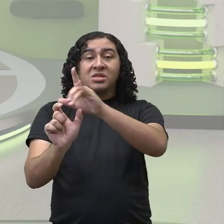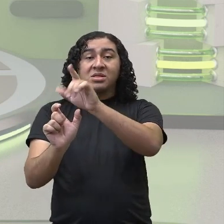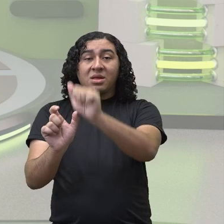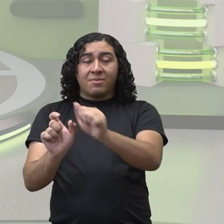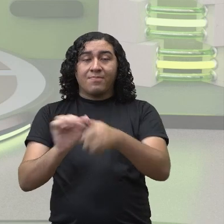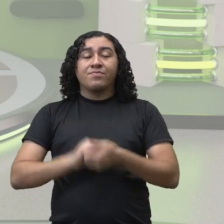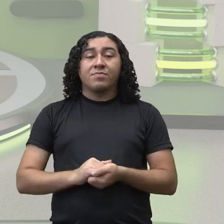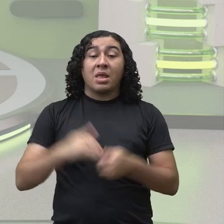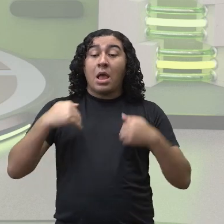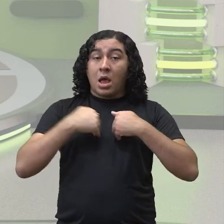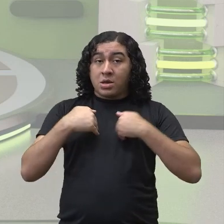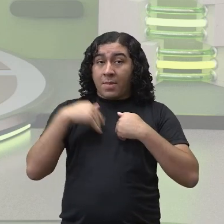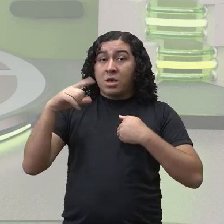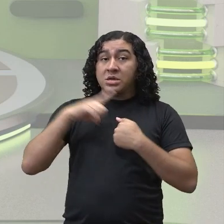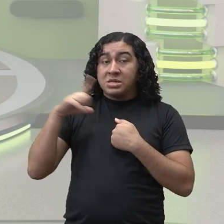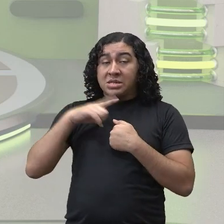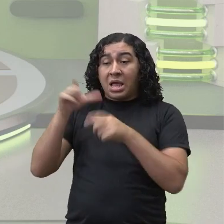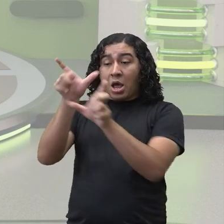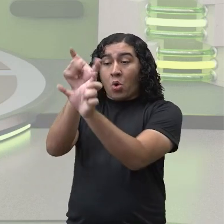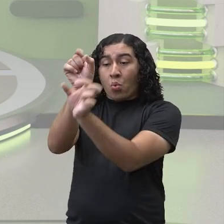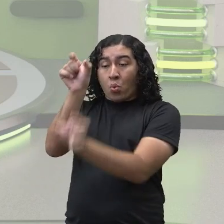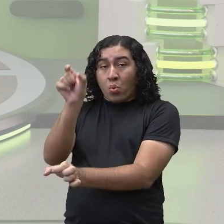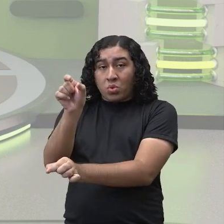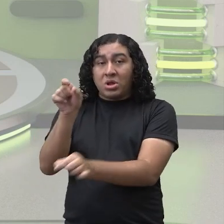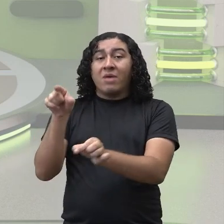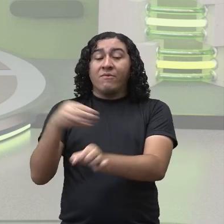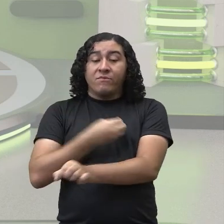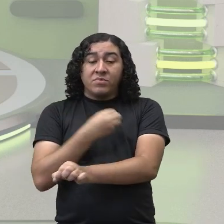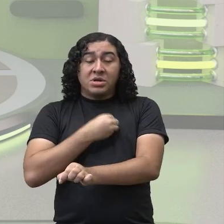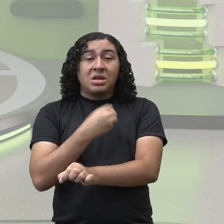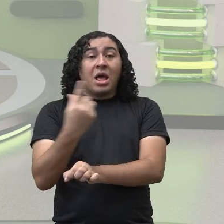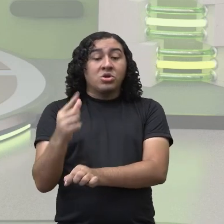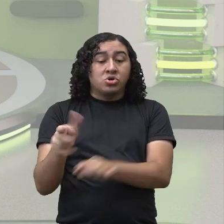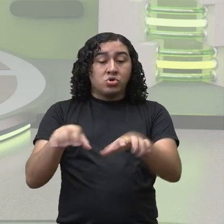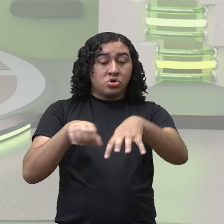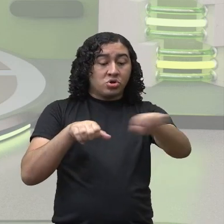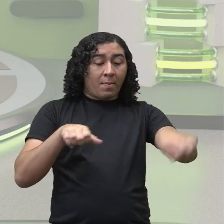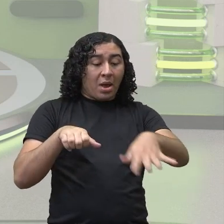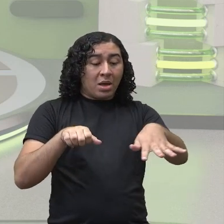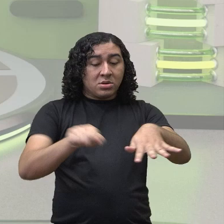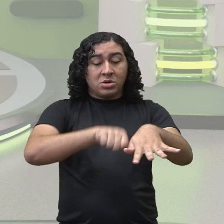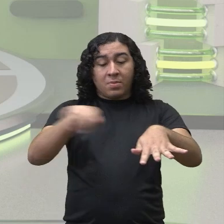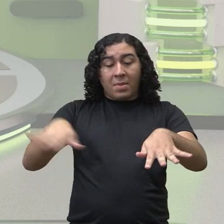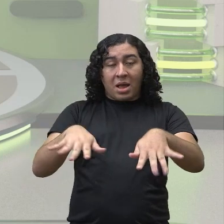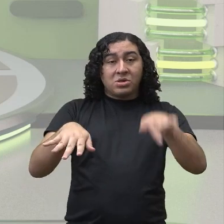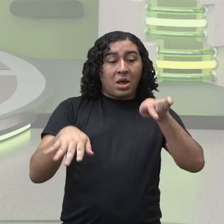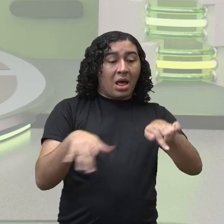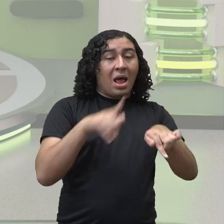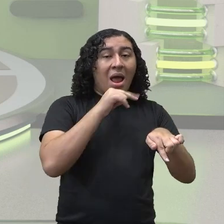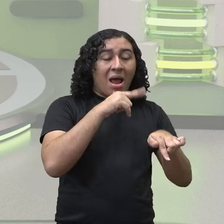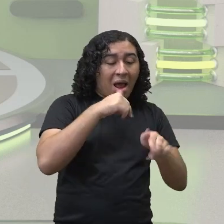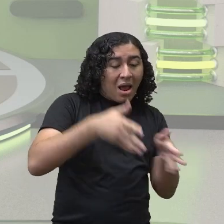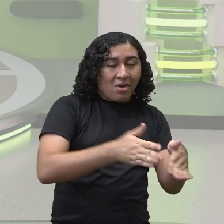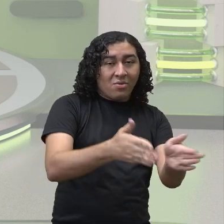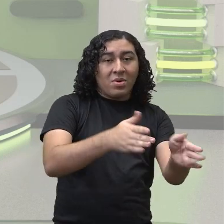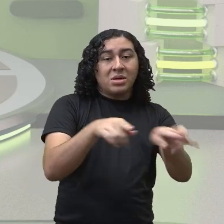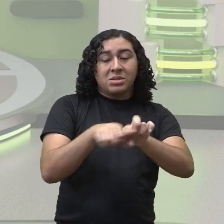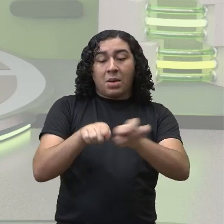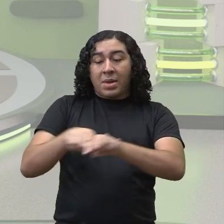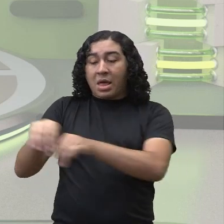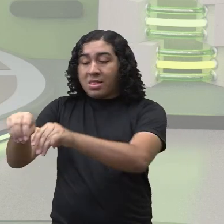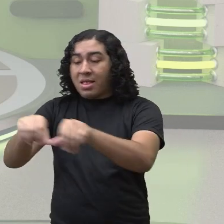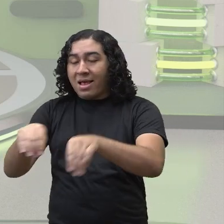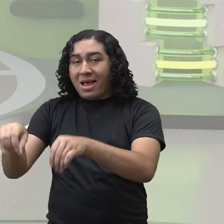que conquistaram a façanha de viver em dois mundos, terrestre e aquático. Sua